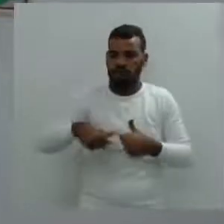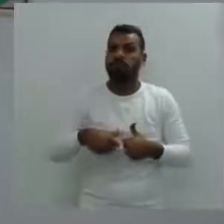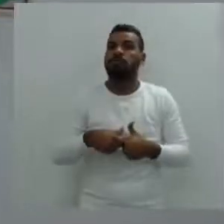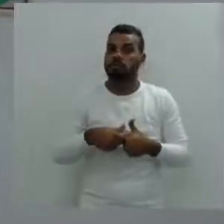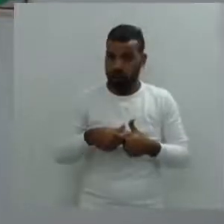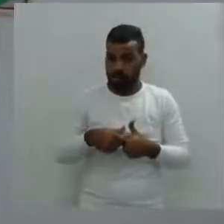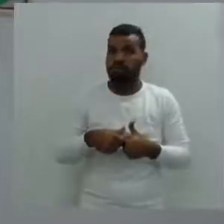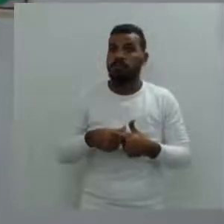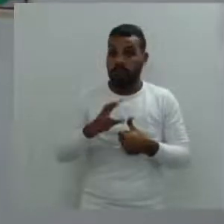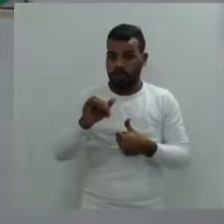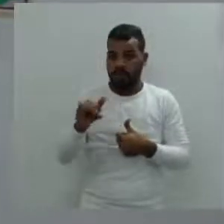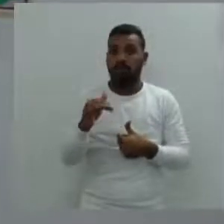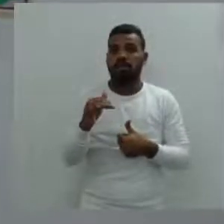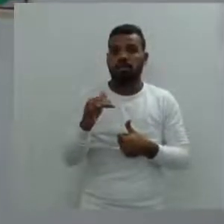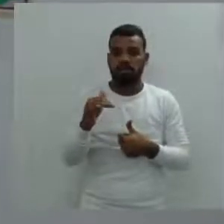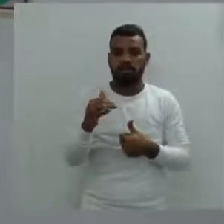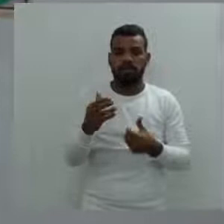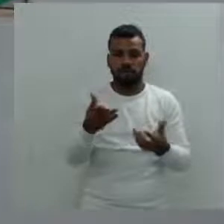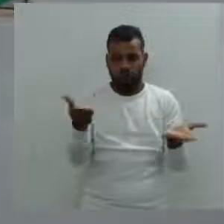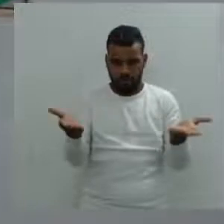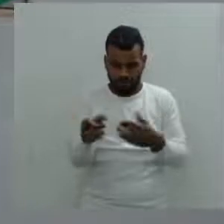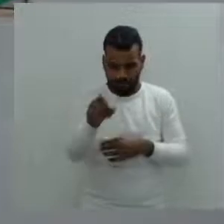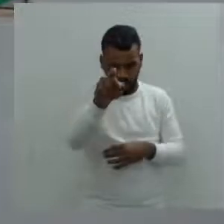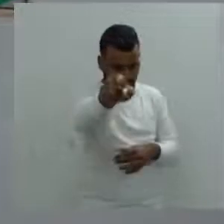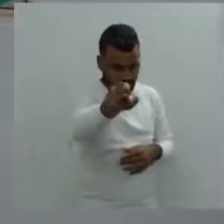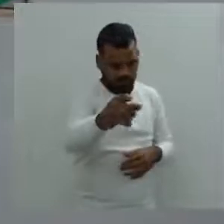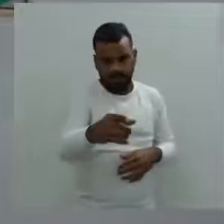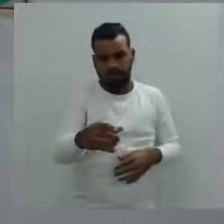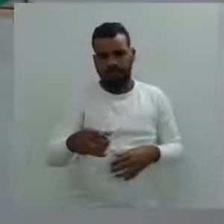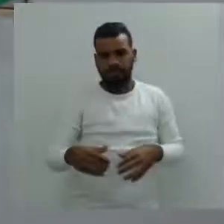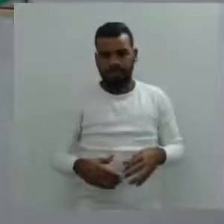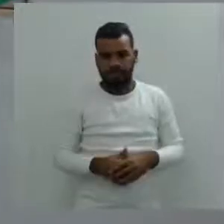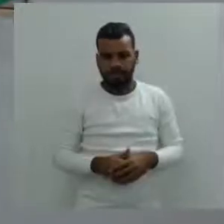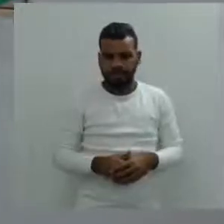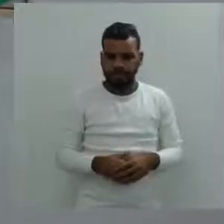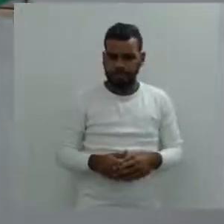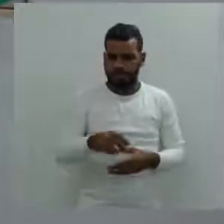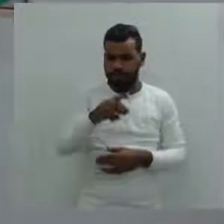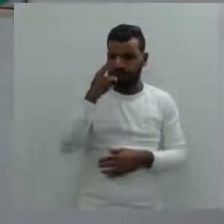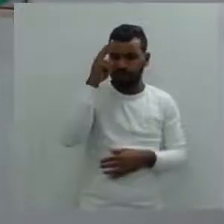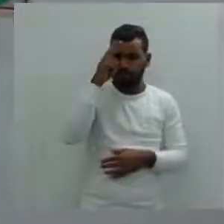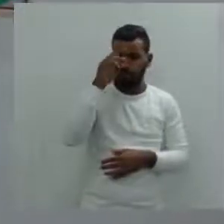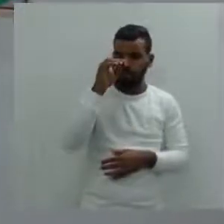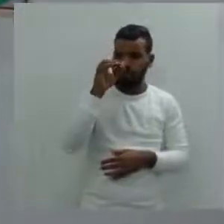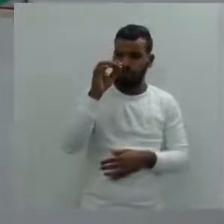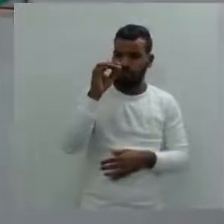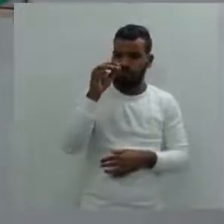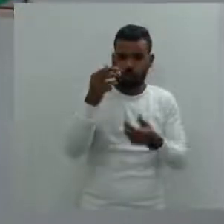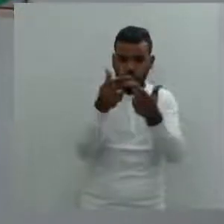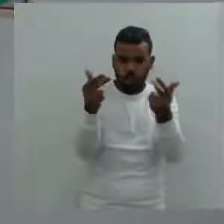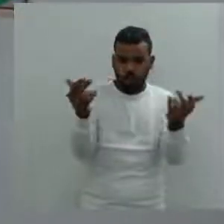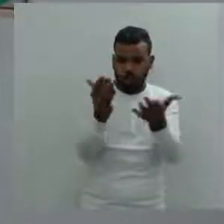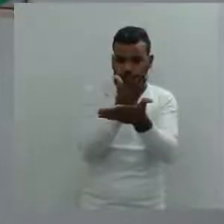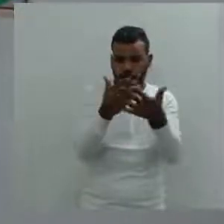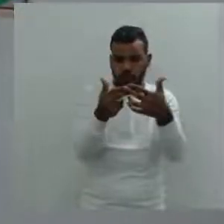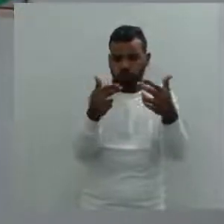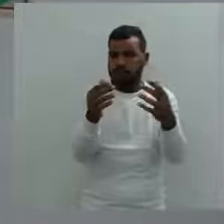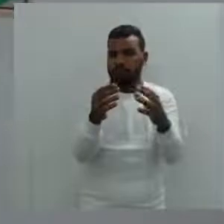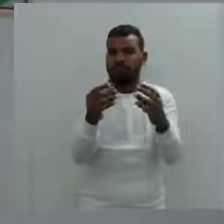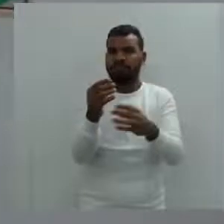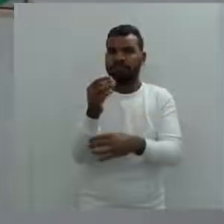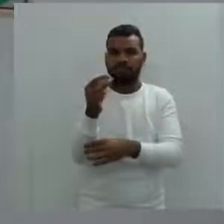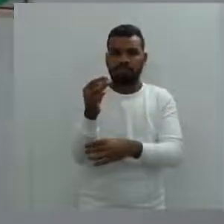ter situações que hoje, para você tá lembrando aí de um determinado produto,